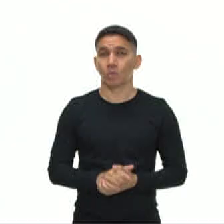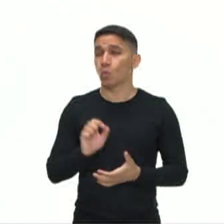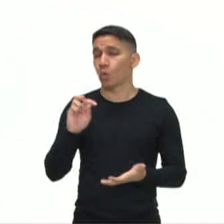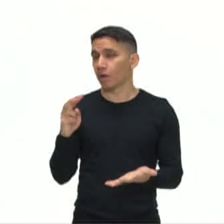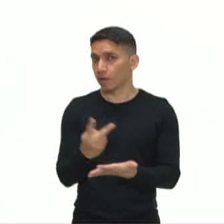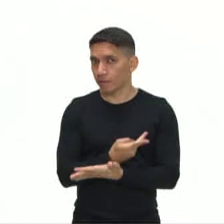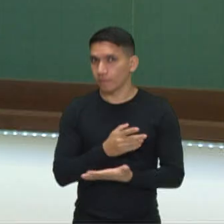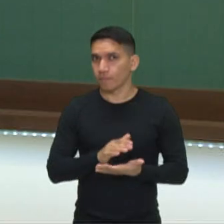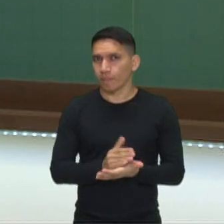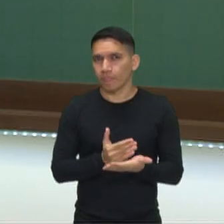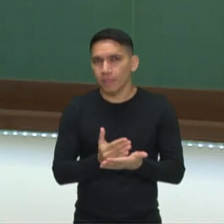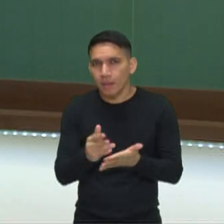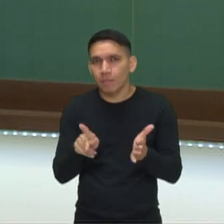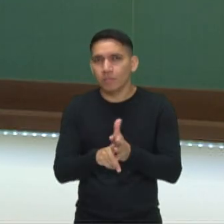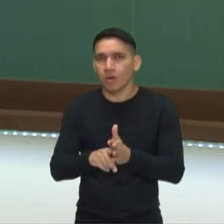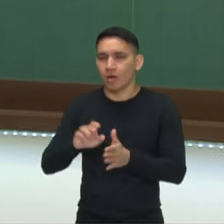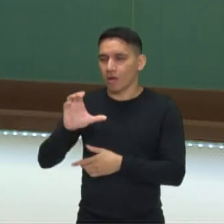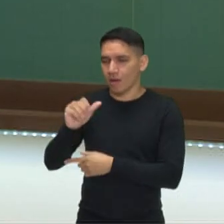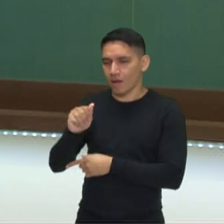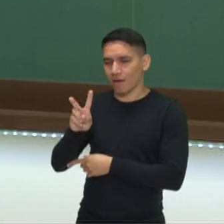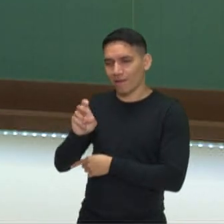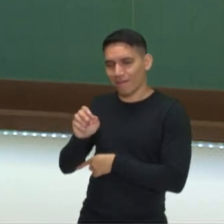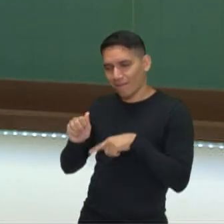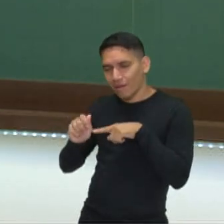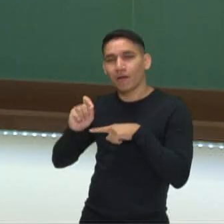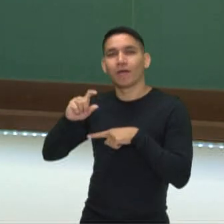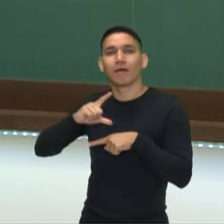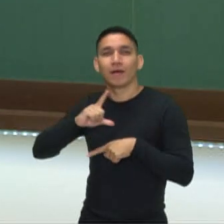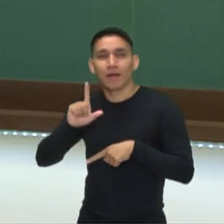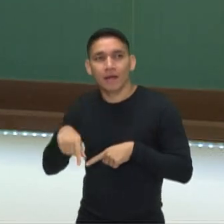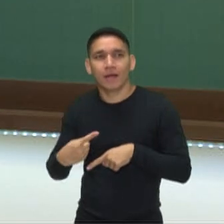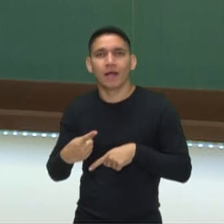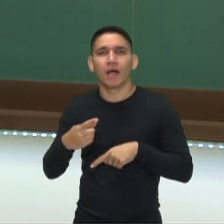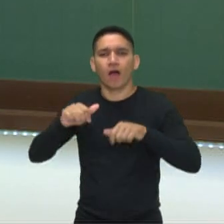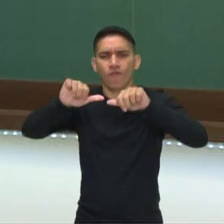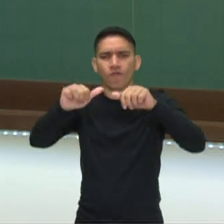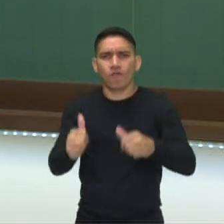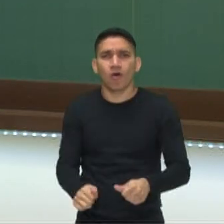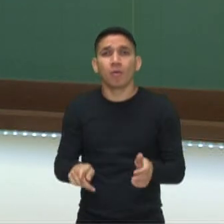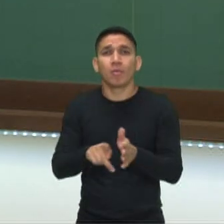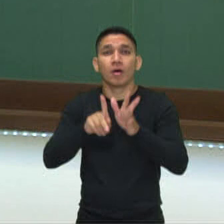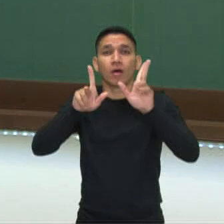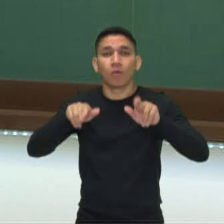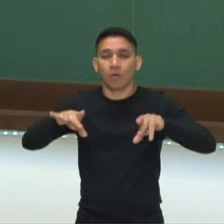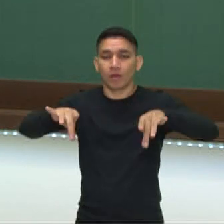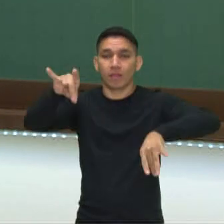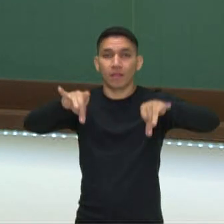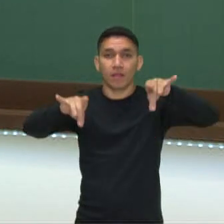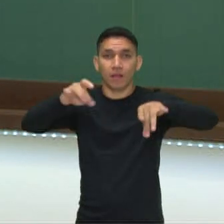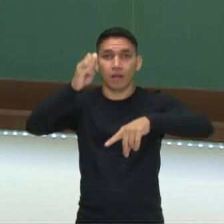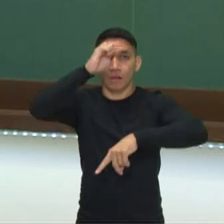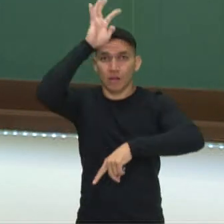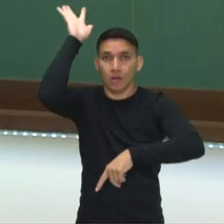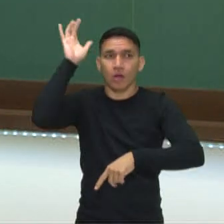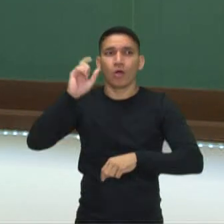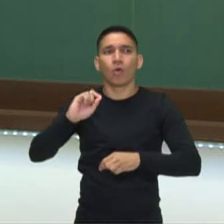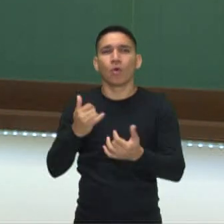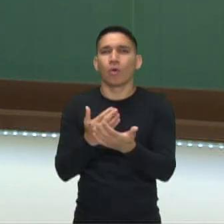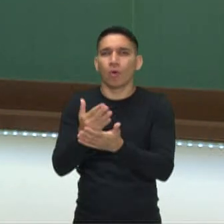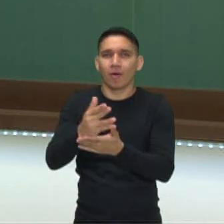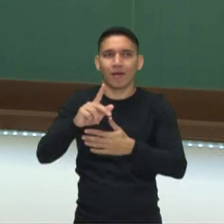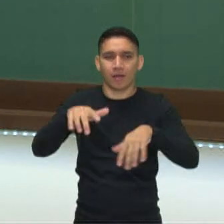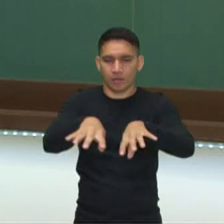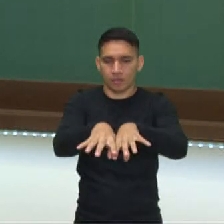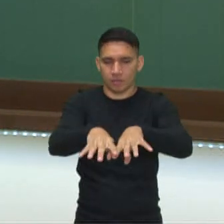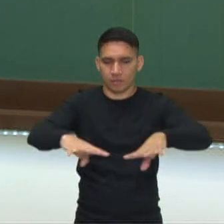acontece, gente? A partir da cávea existia exatamente aquela formatação igual ao teatro romano. Então, a primeira